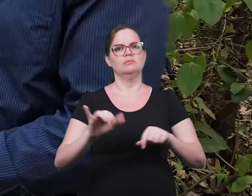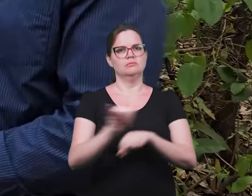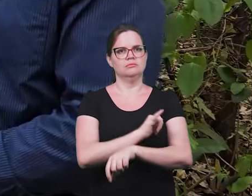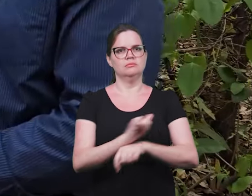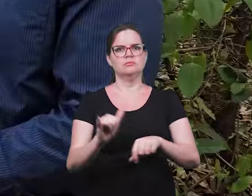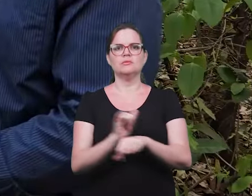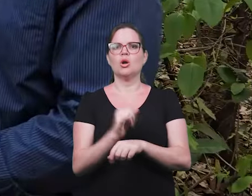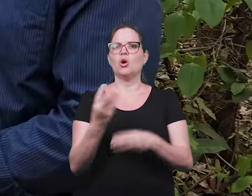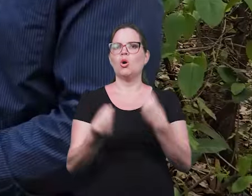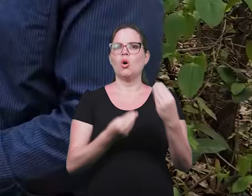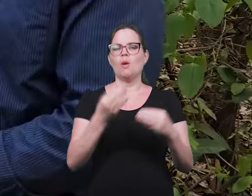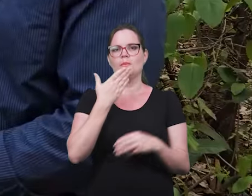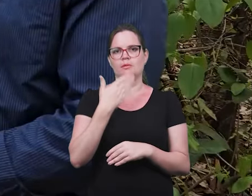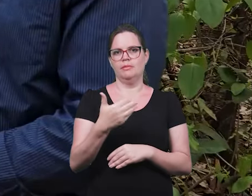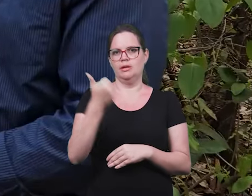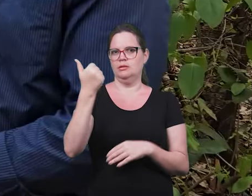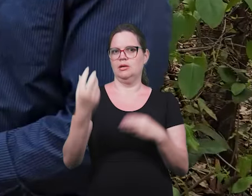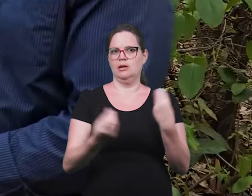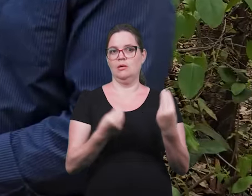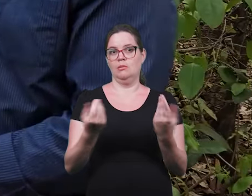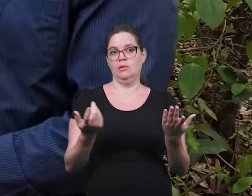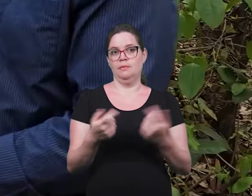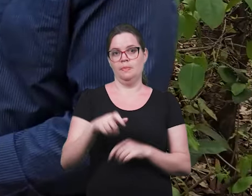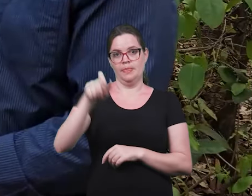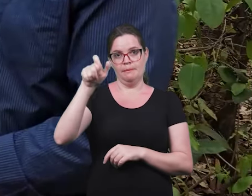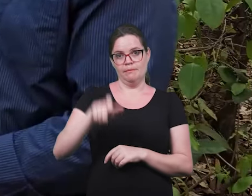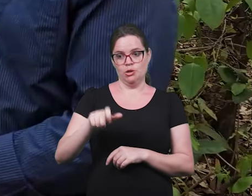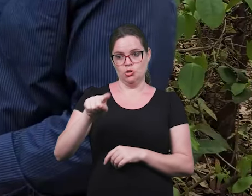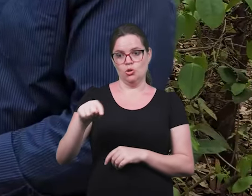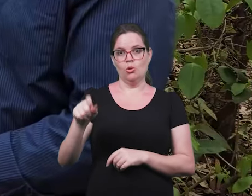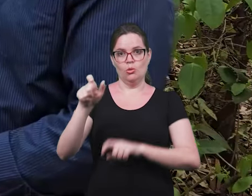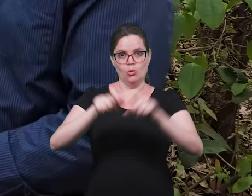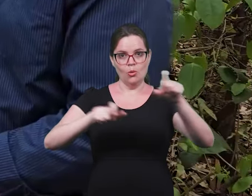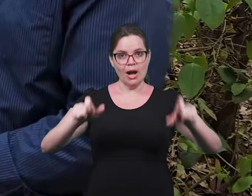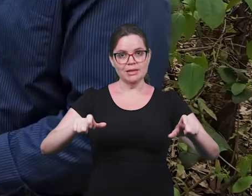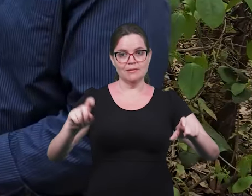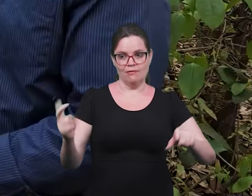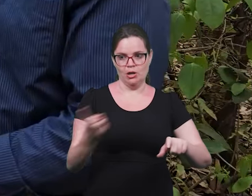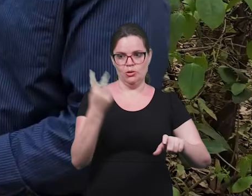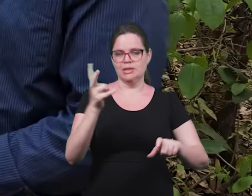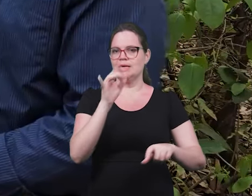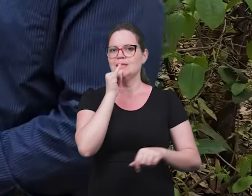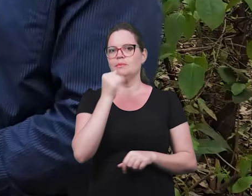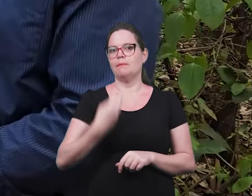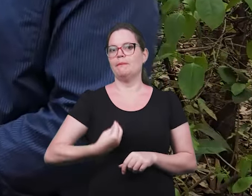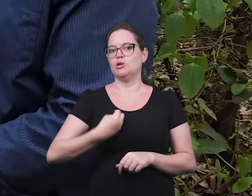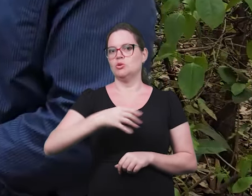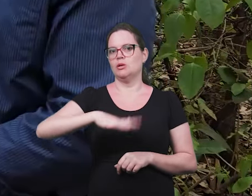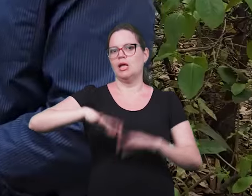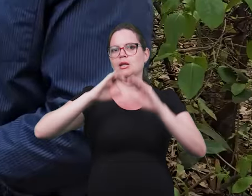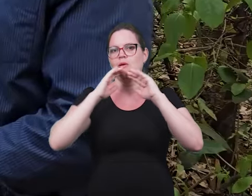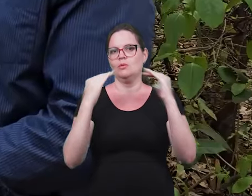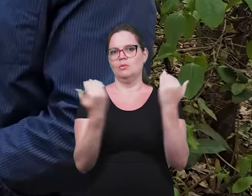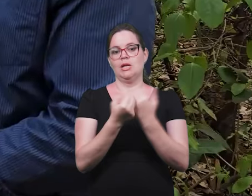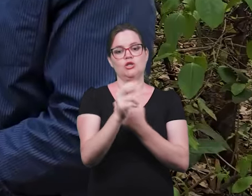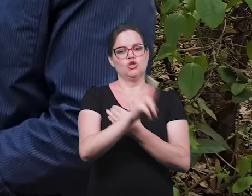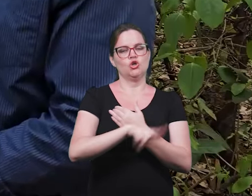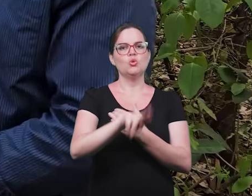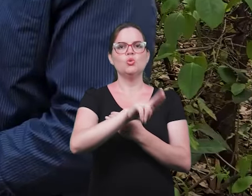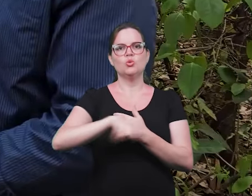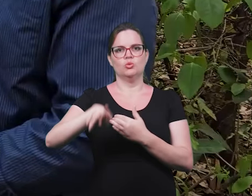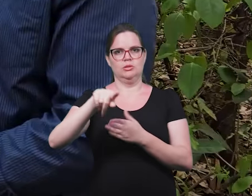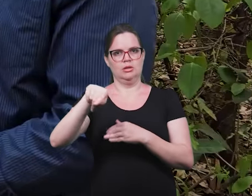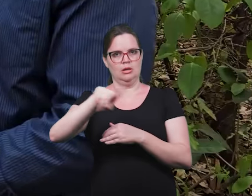qual é uma das formas? Né? É as pessoas serem valorizadas, quem vive no local, que usa esses